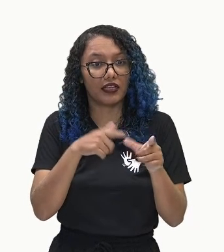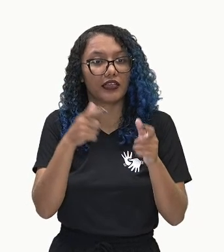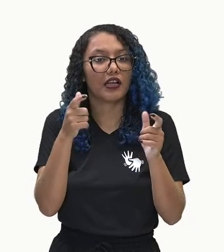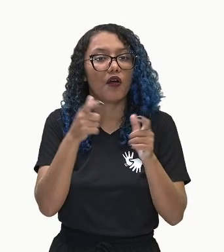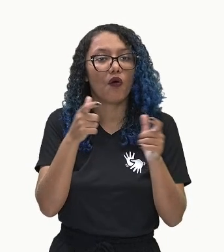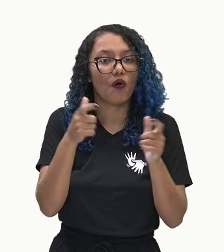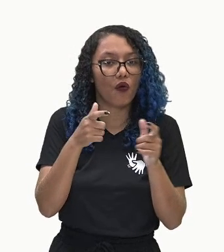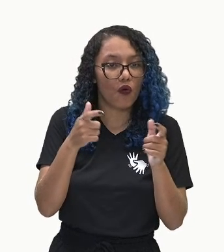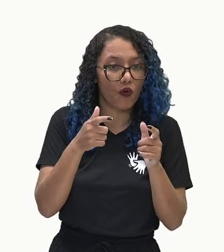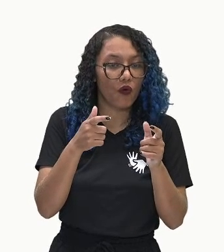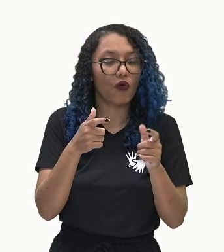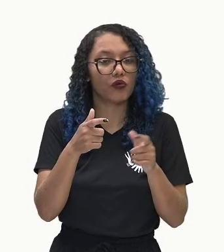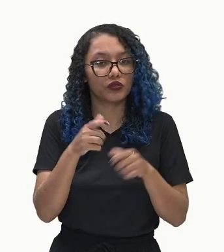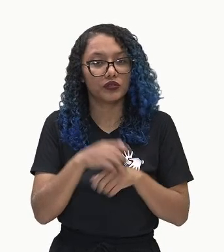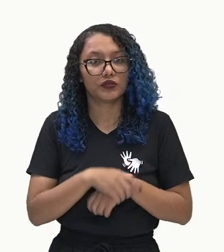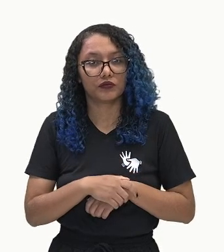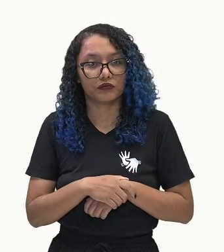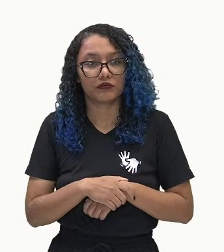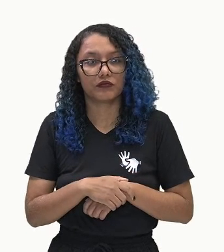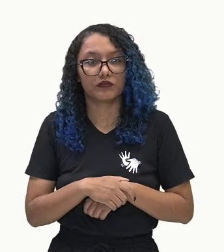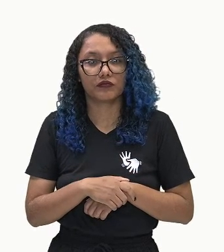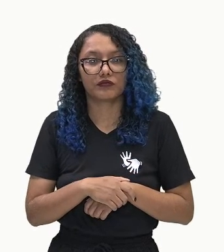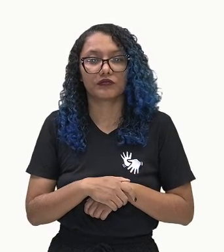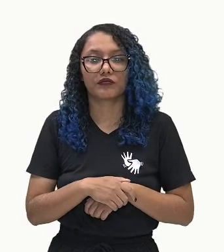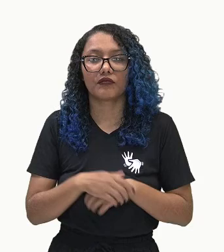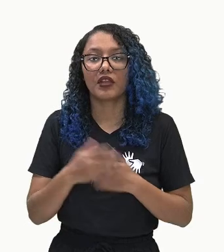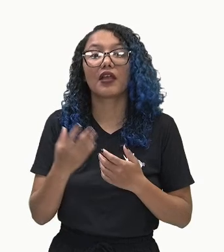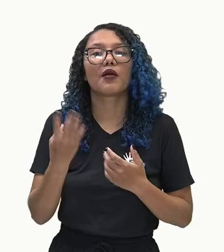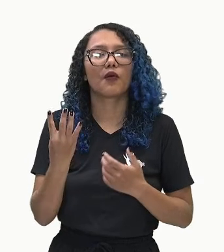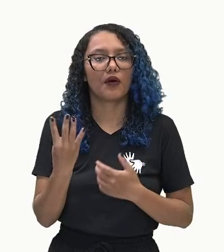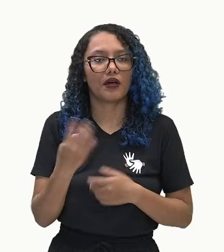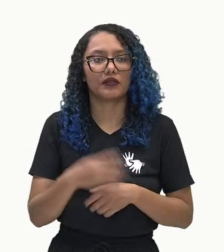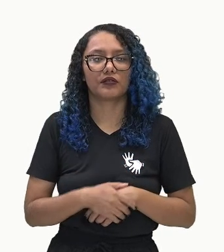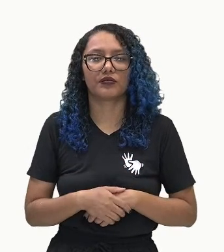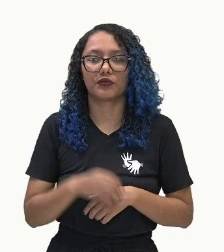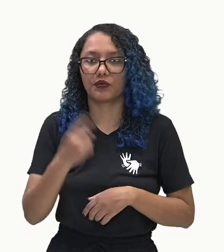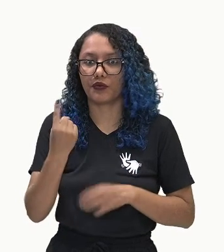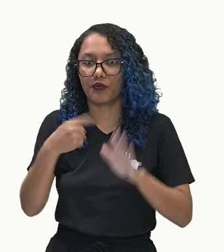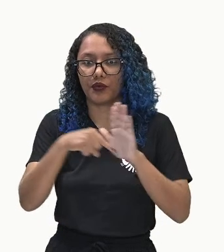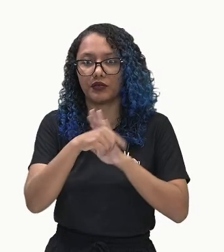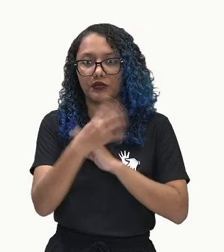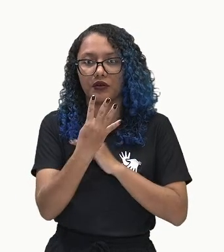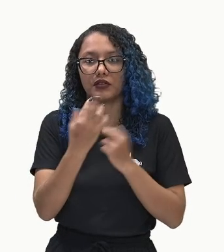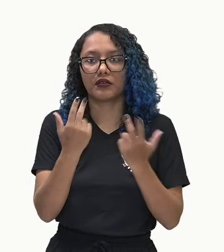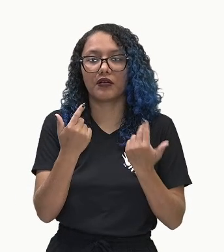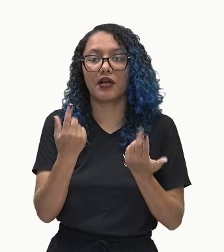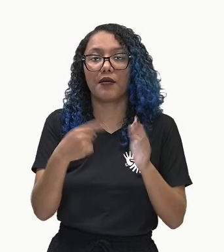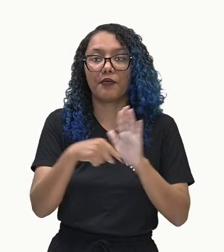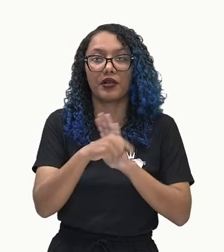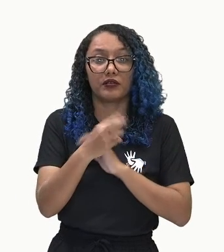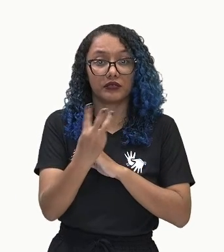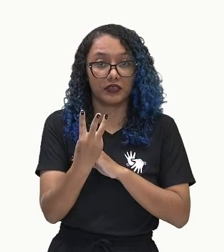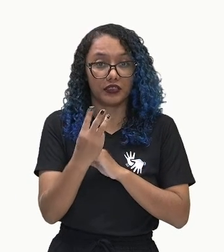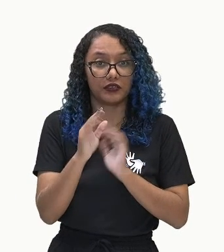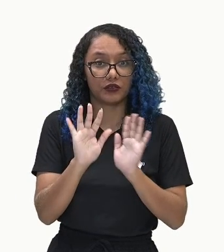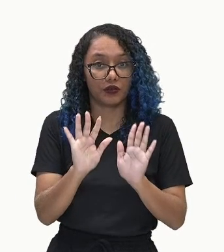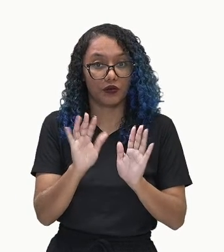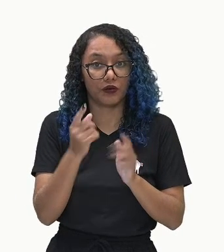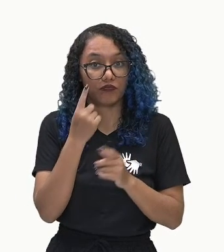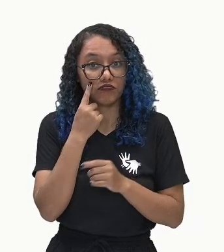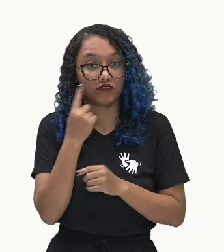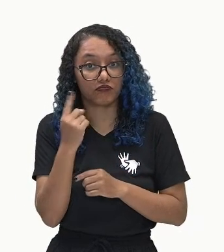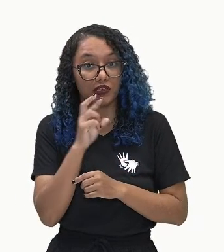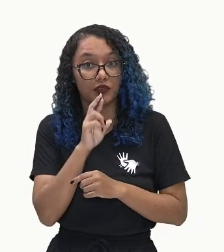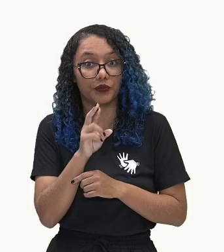tá? Vale 4. 1 menos 4, o resultado é menos 3. Opa! Como o resultado